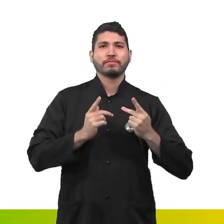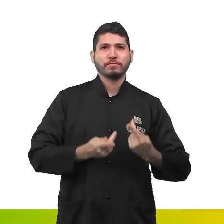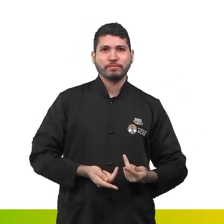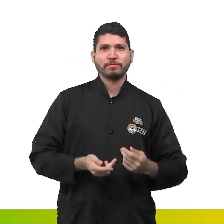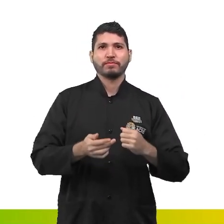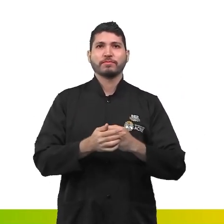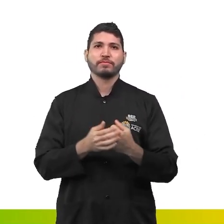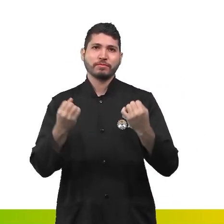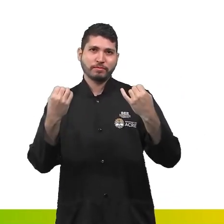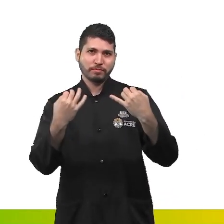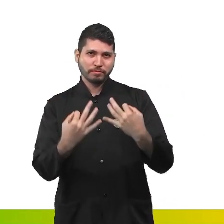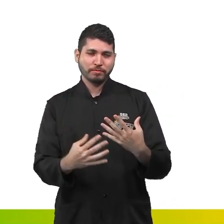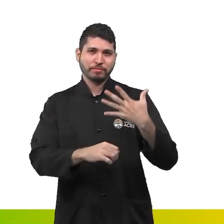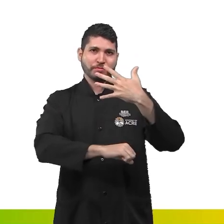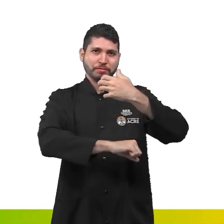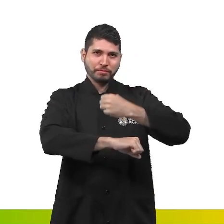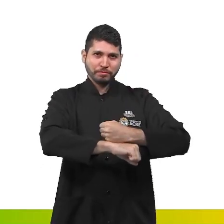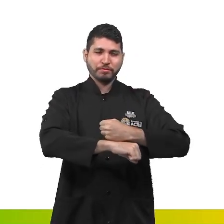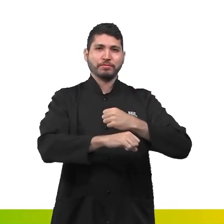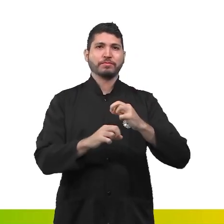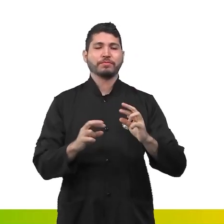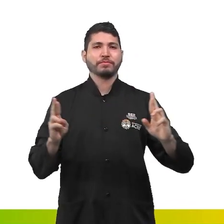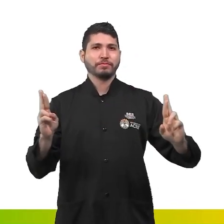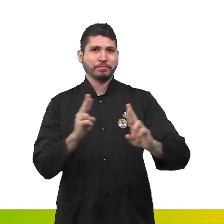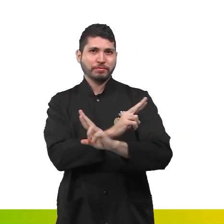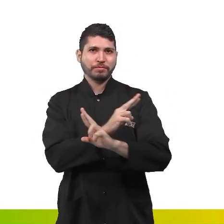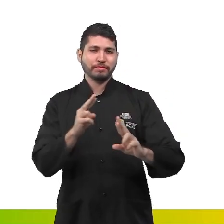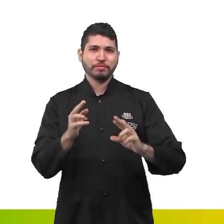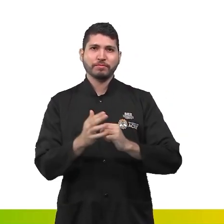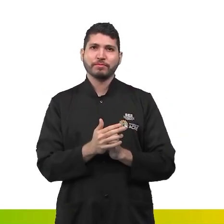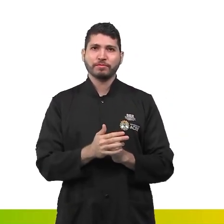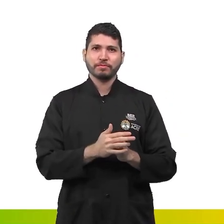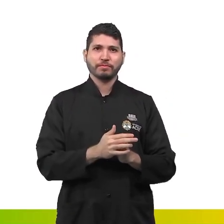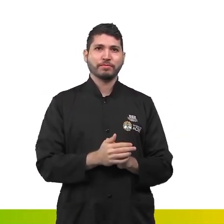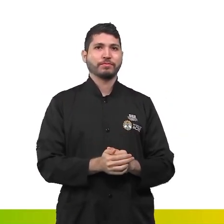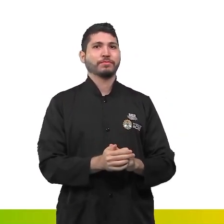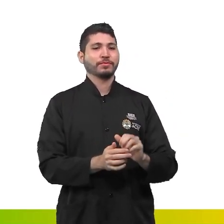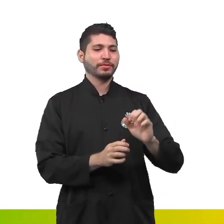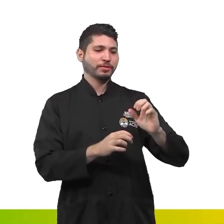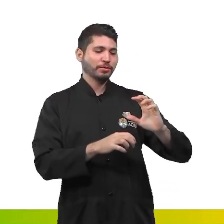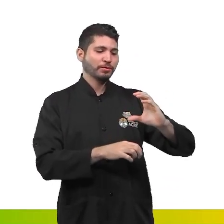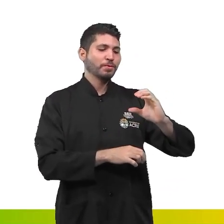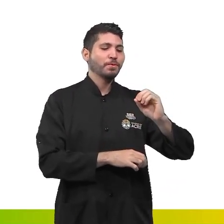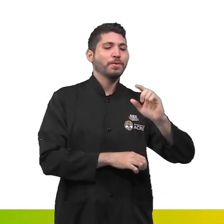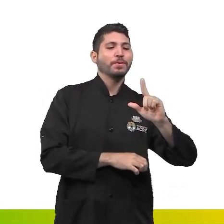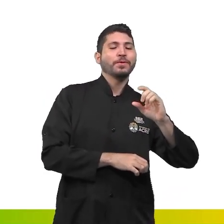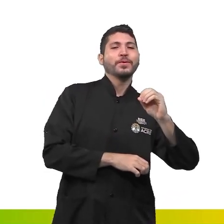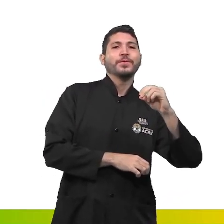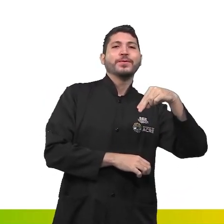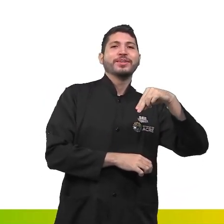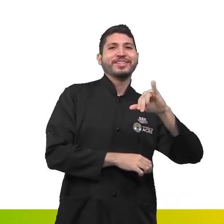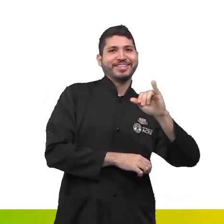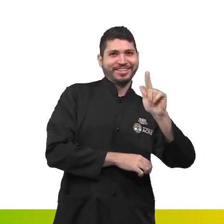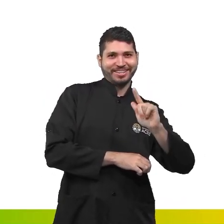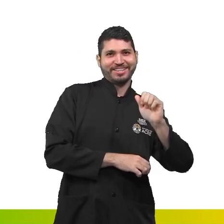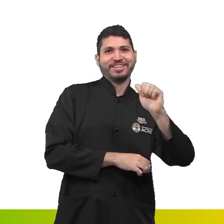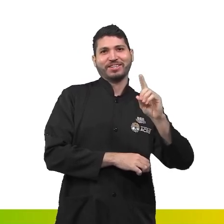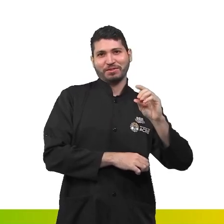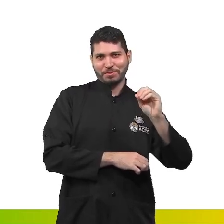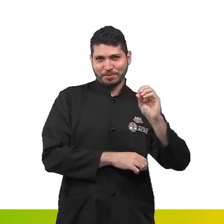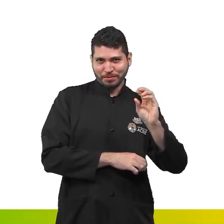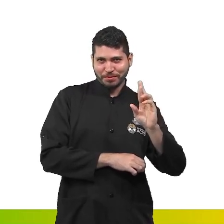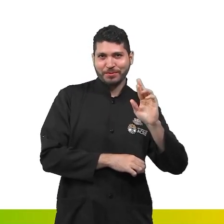da colonização, a relação entre colonizadores e colonizados, a